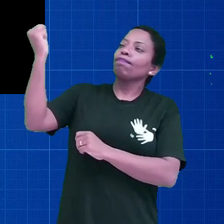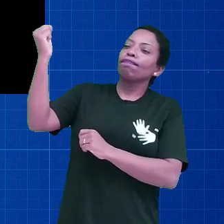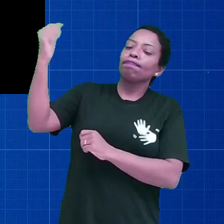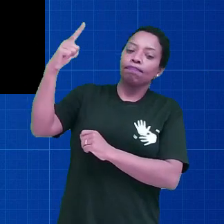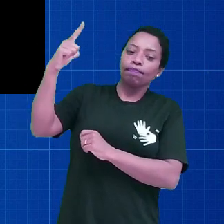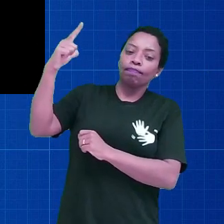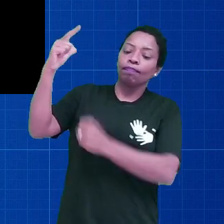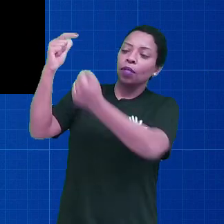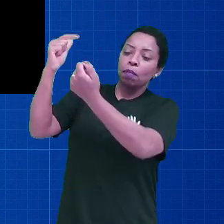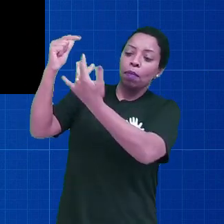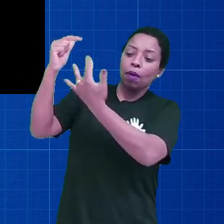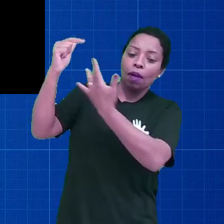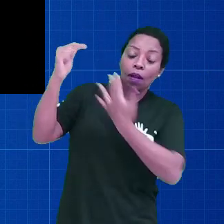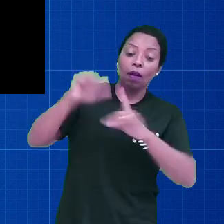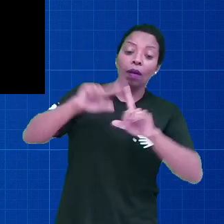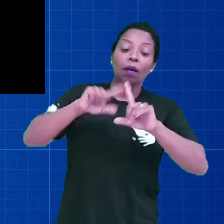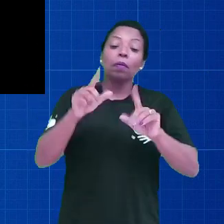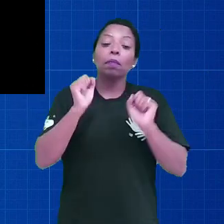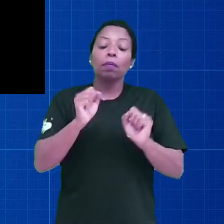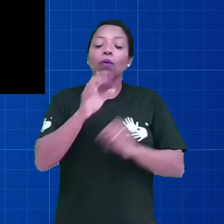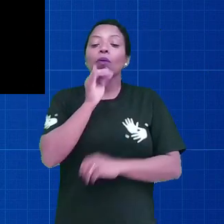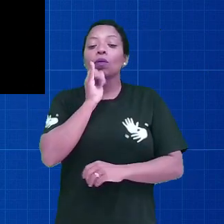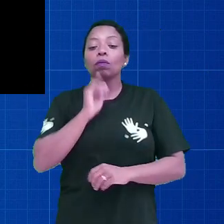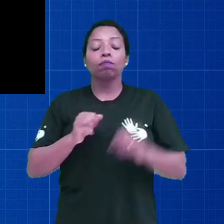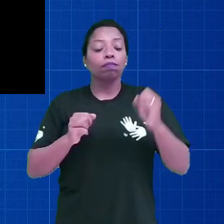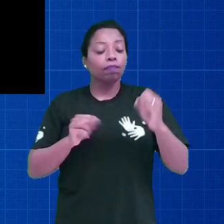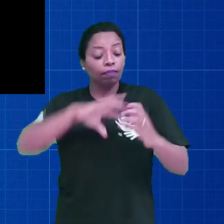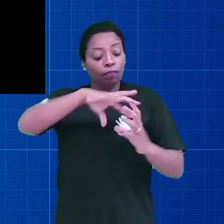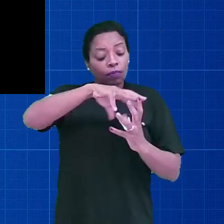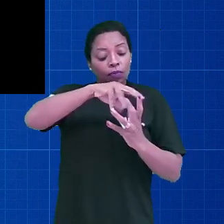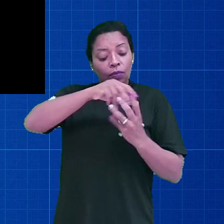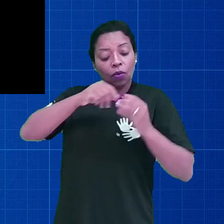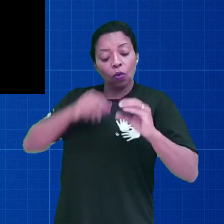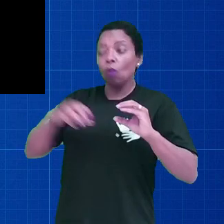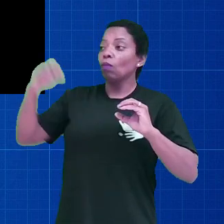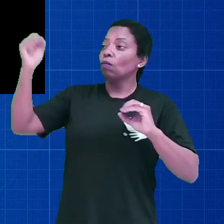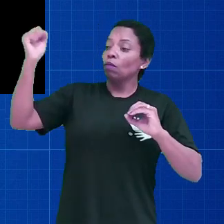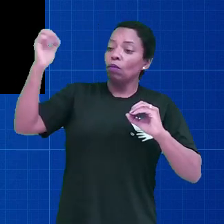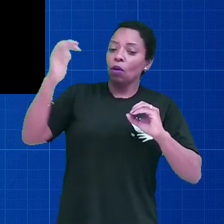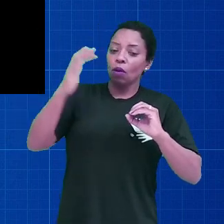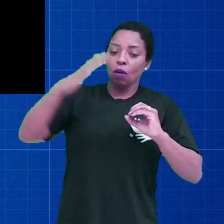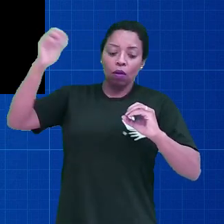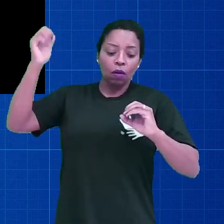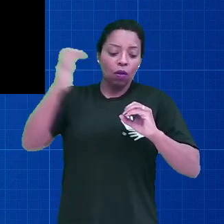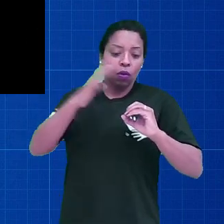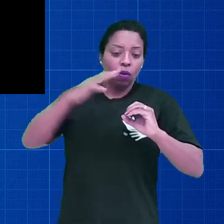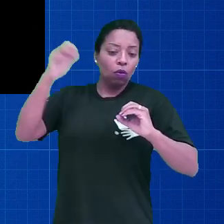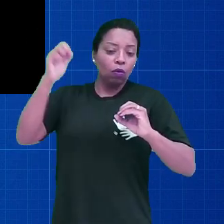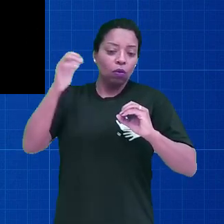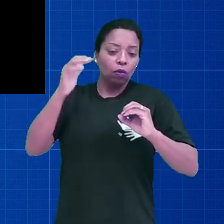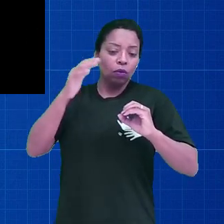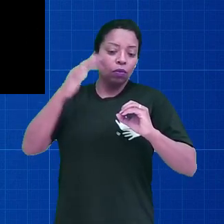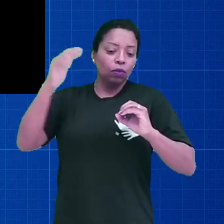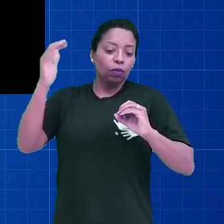solares ao longo dos anos. Então, se existe uma redução da erupção solar,